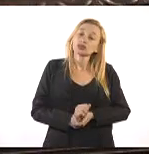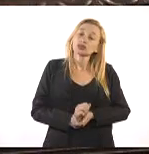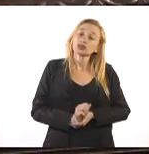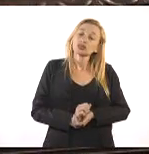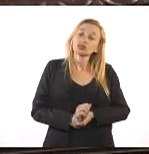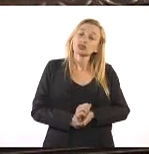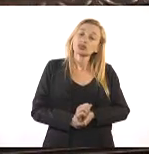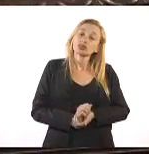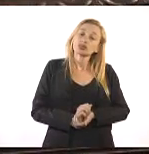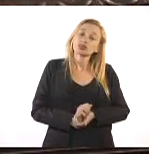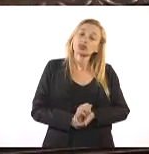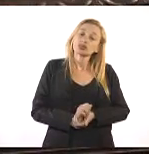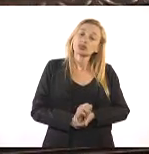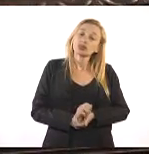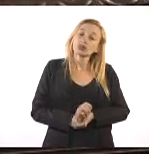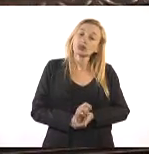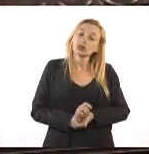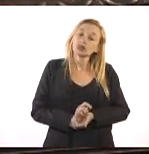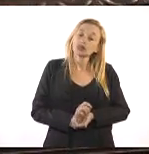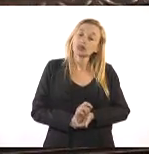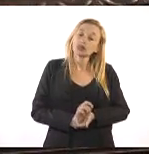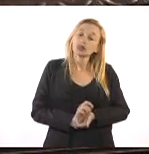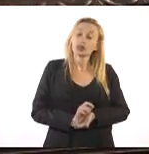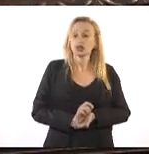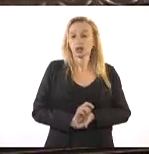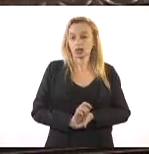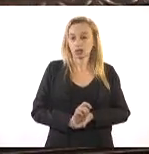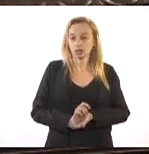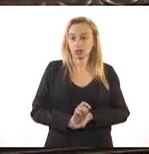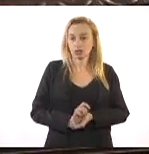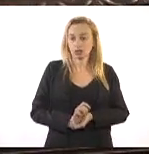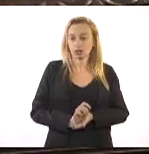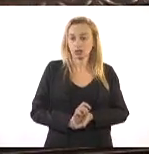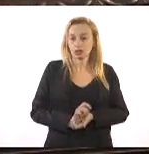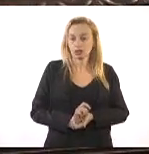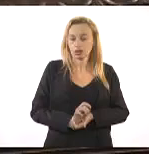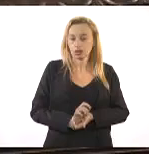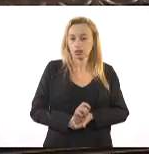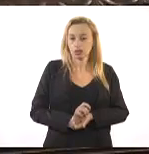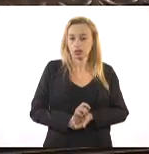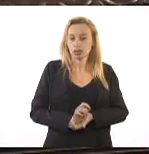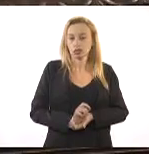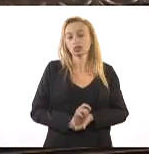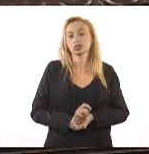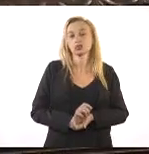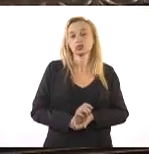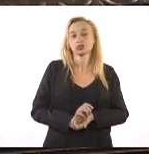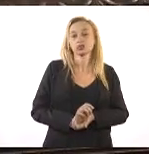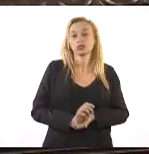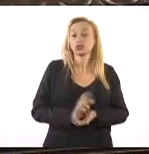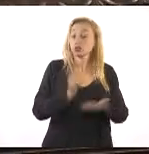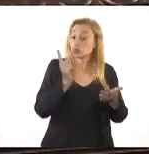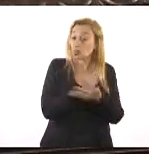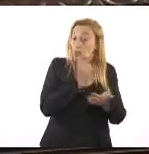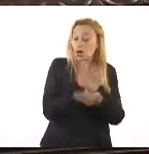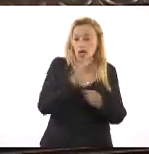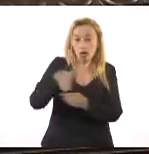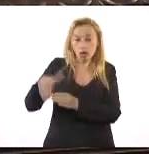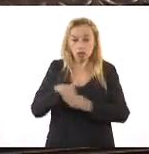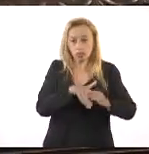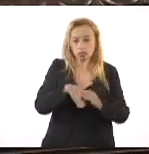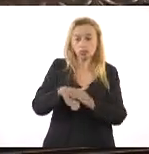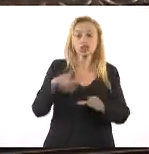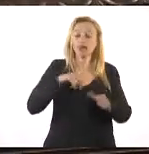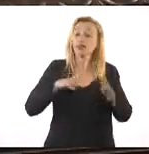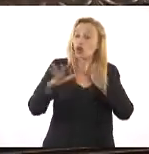presidente da República, ao divulgar para a população que teve roubo